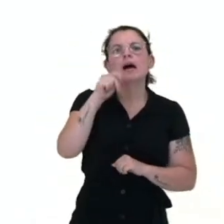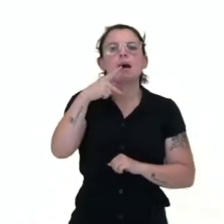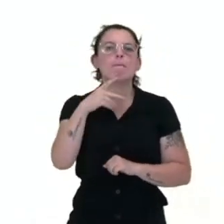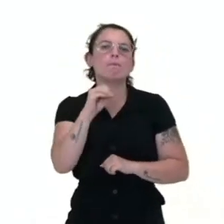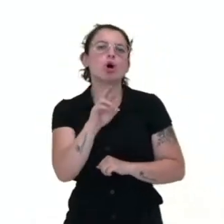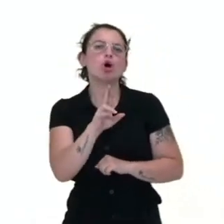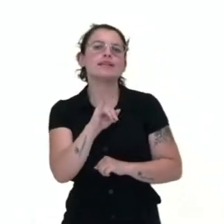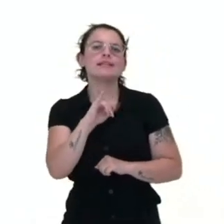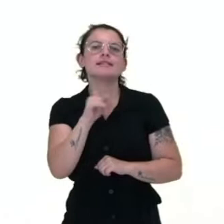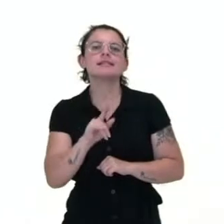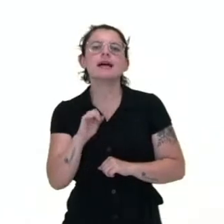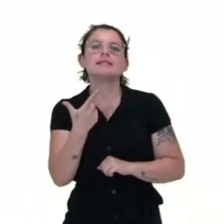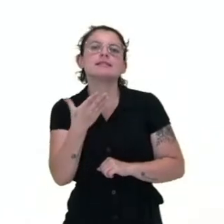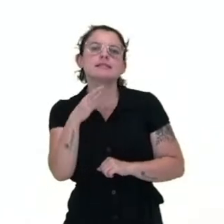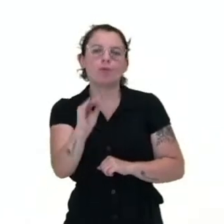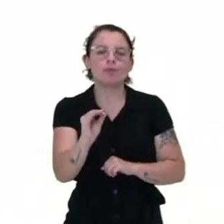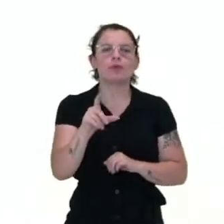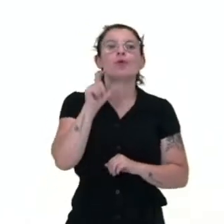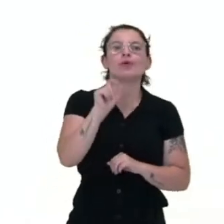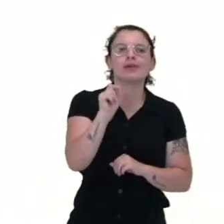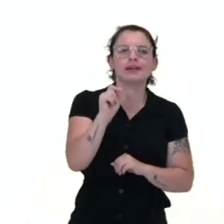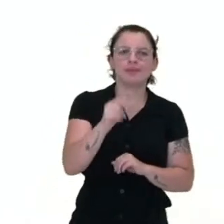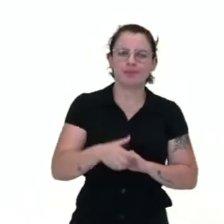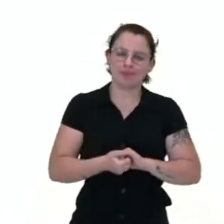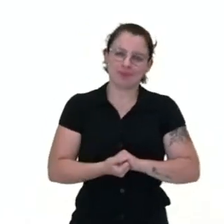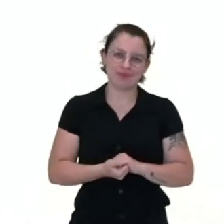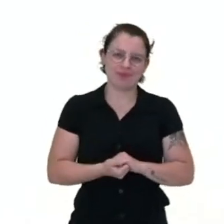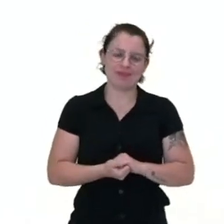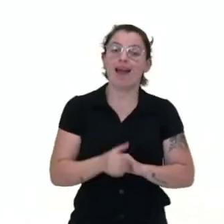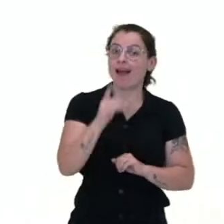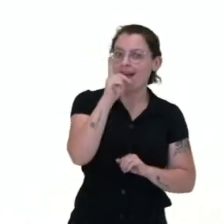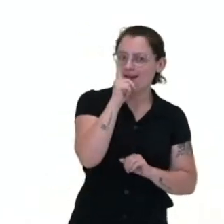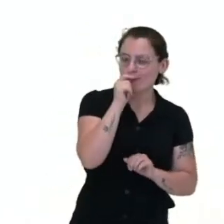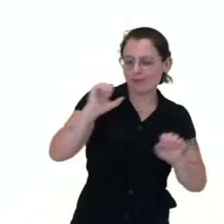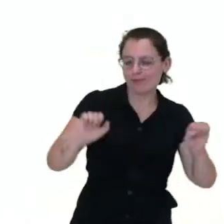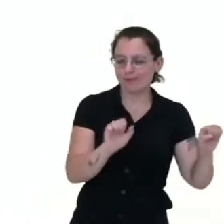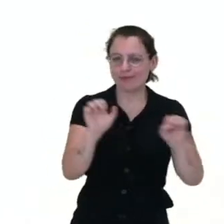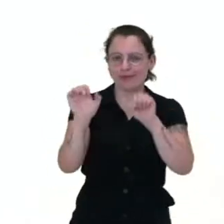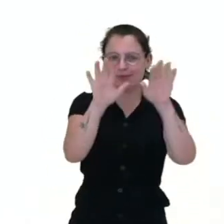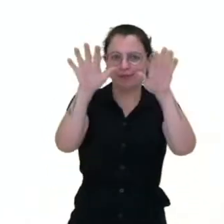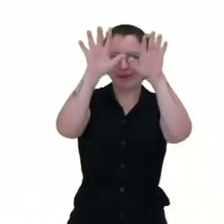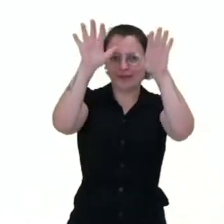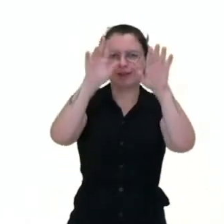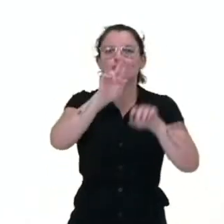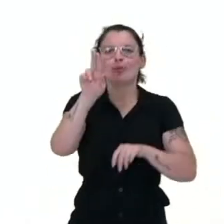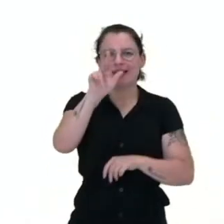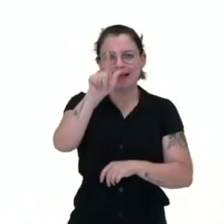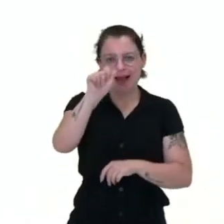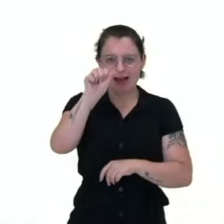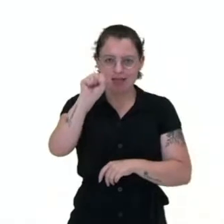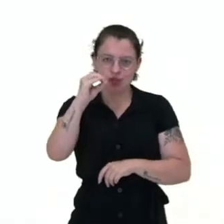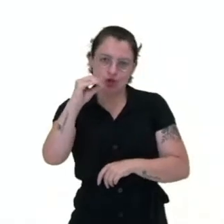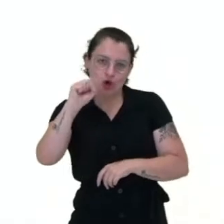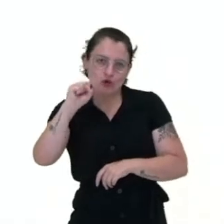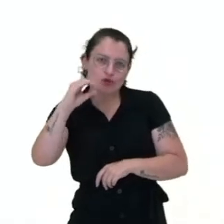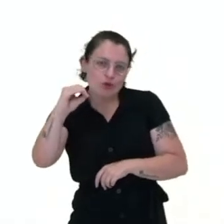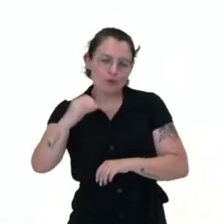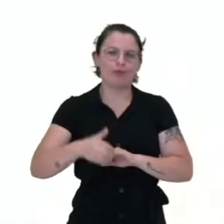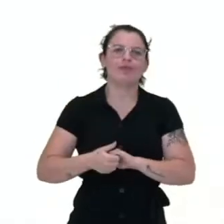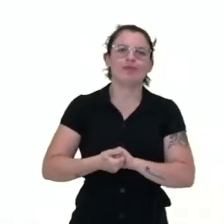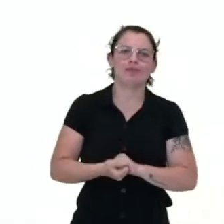Vaporização é a passagem do estado líquido para o estado gasoso. Repare bem na imagem, o copo d'água e a